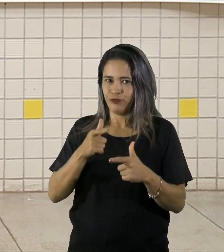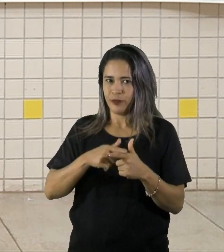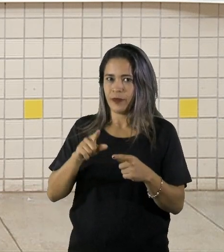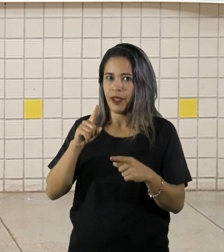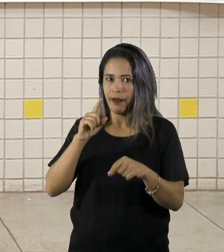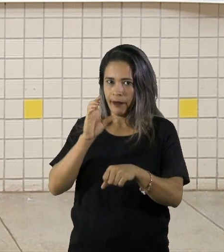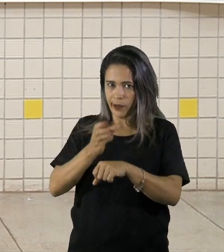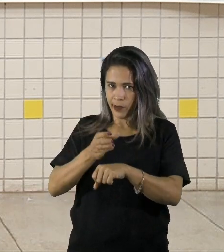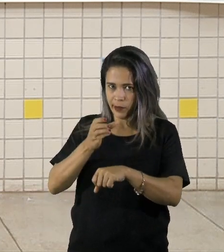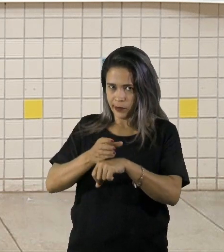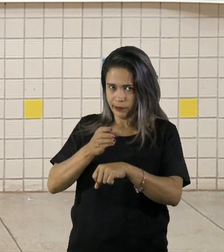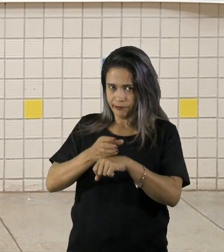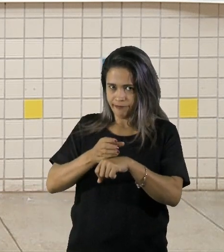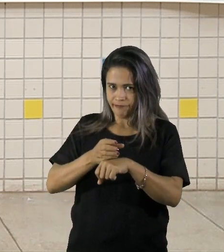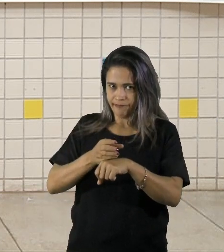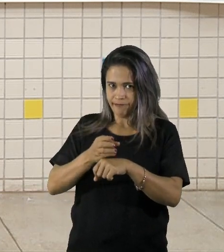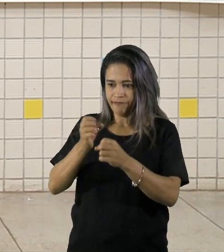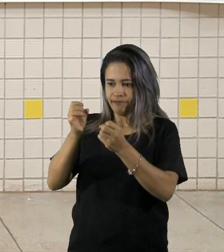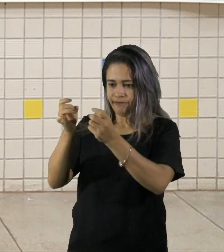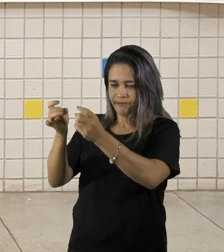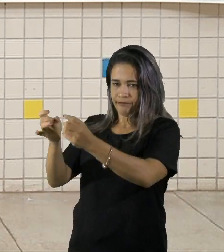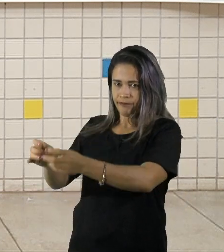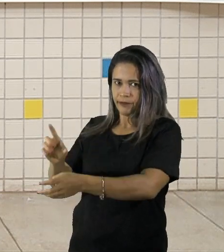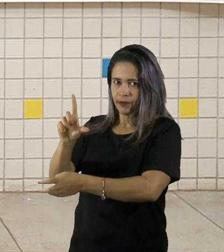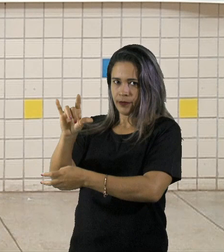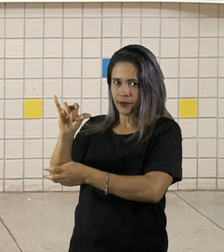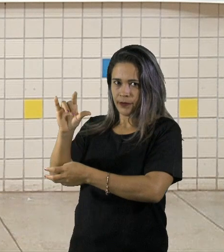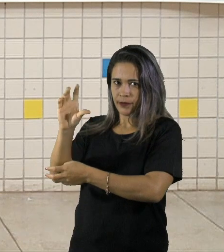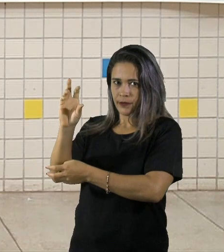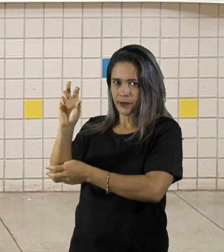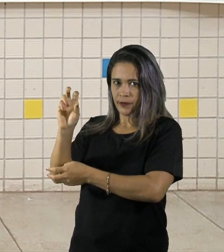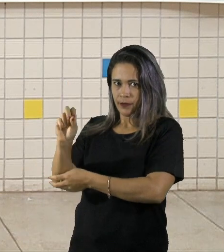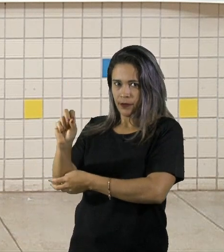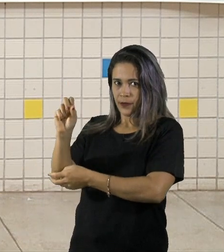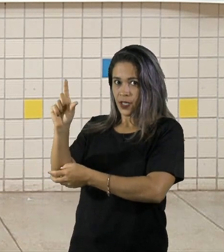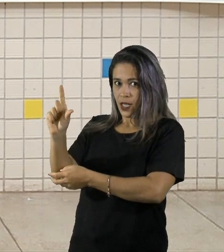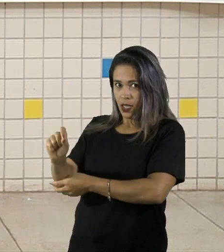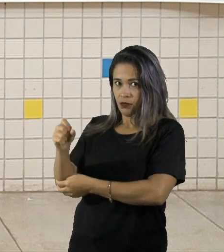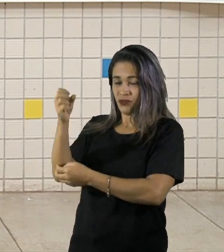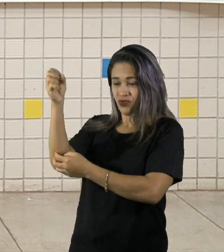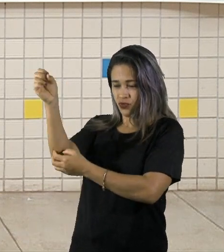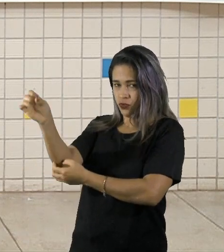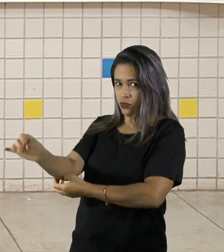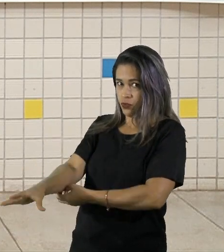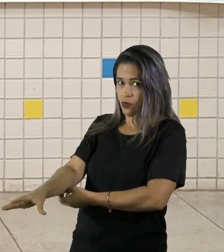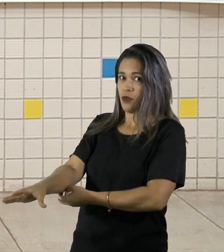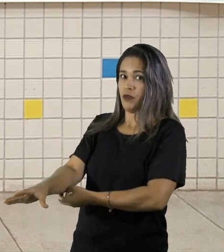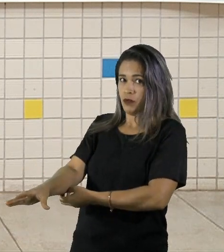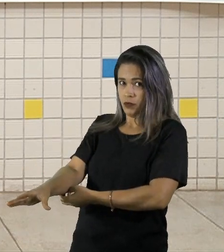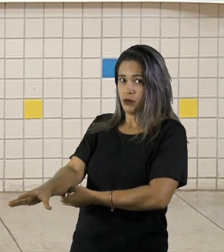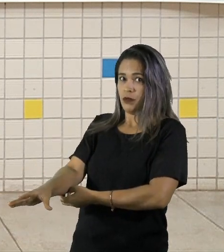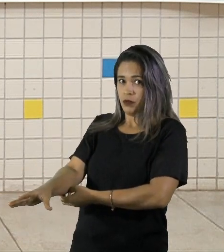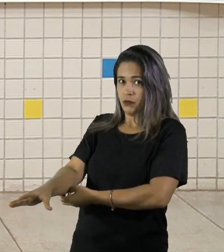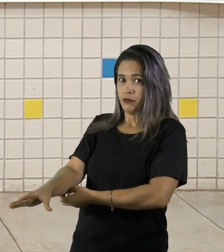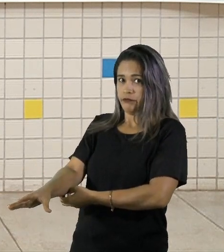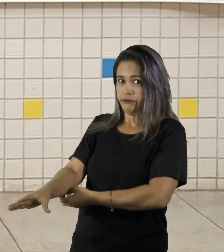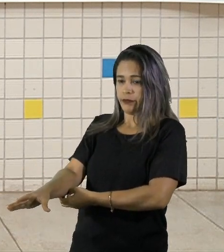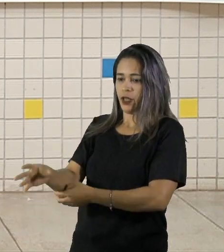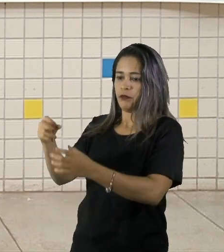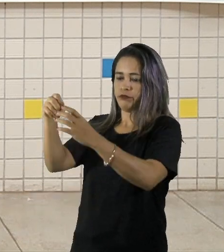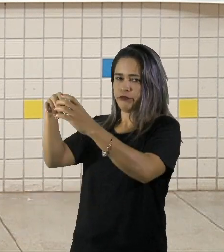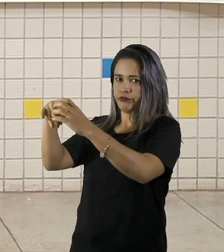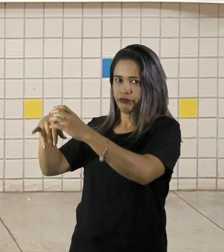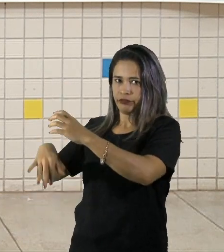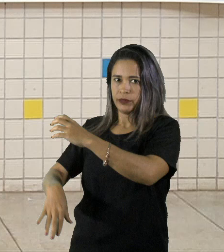quando ele é descartado, porque ele é feito para isso mesmo, ele é feito para ser usado uma vez e jogado fora, e ele muitas vezes vai cair dentro